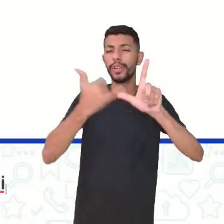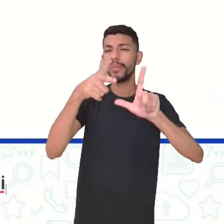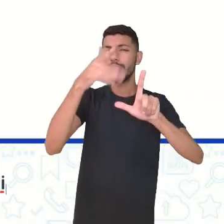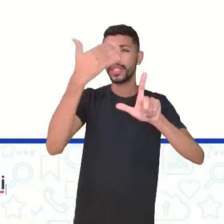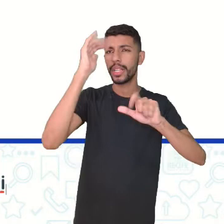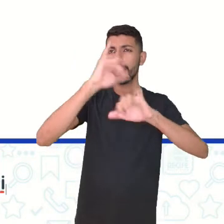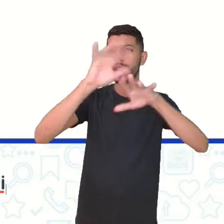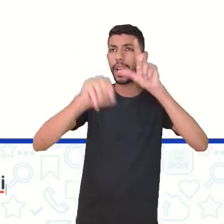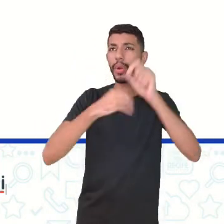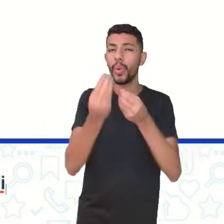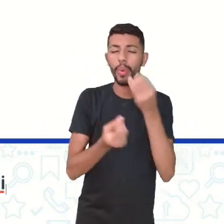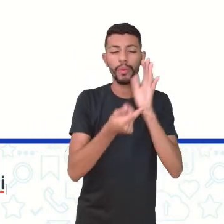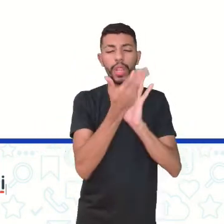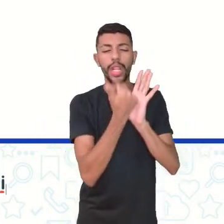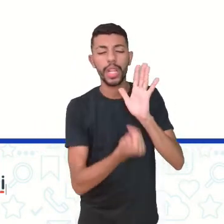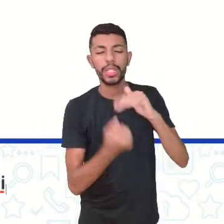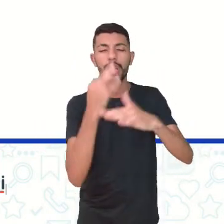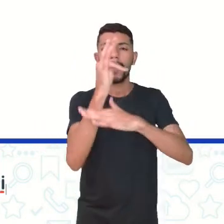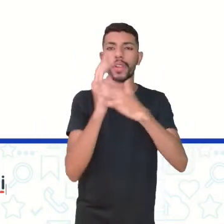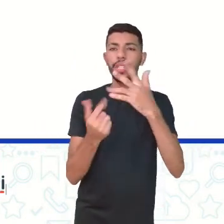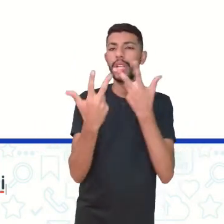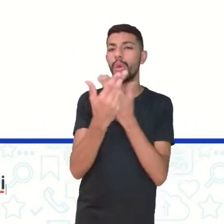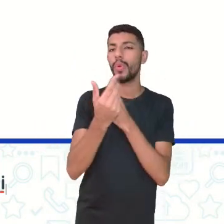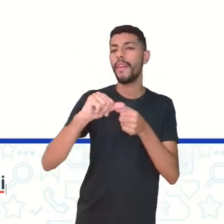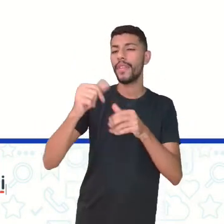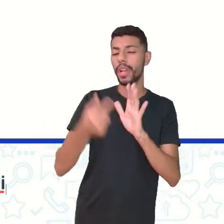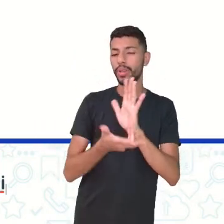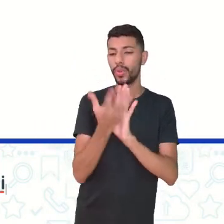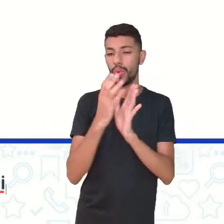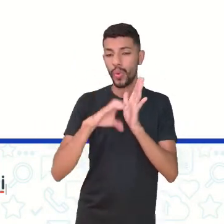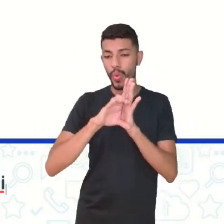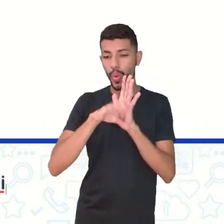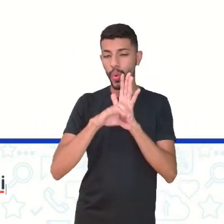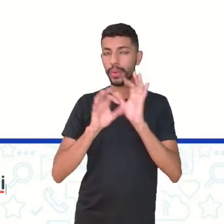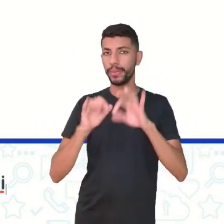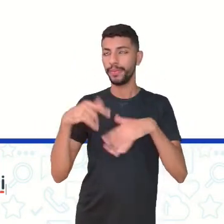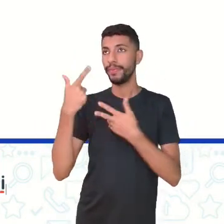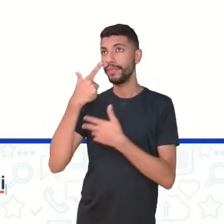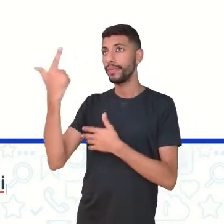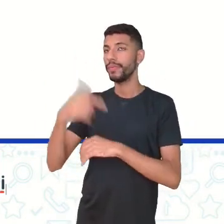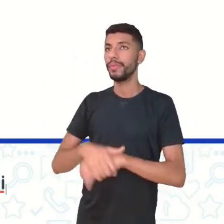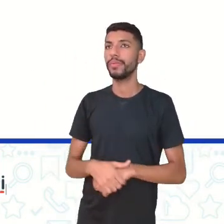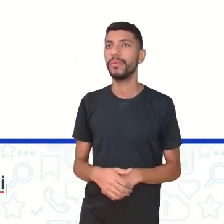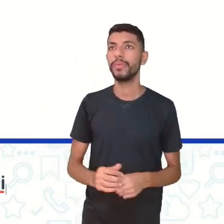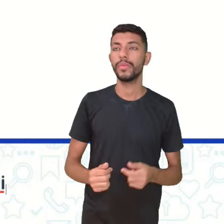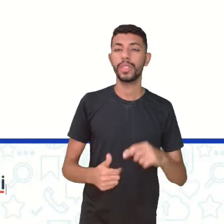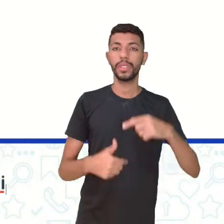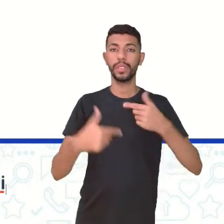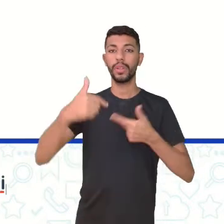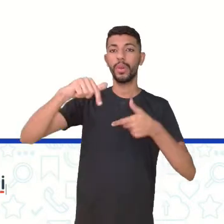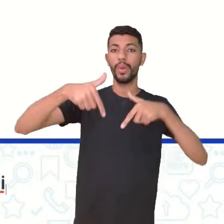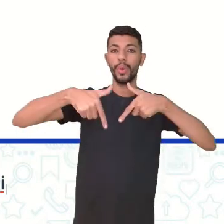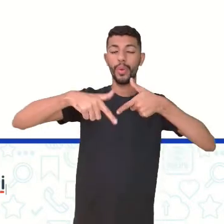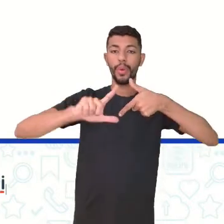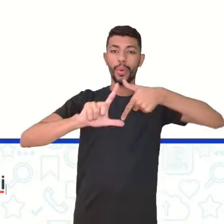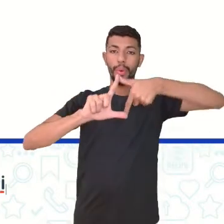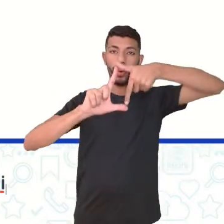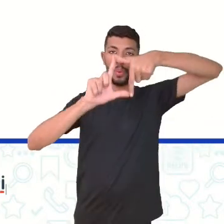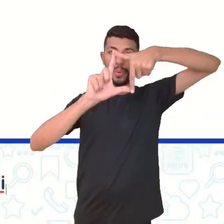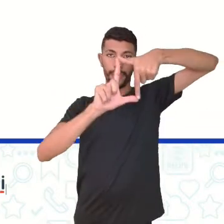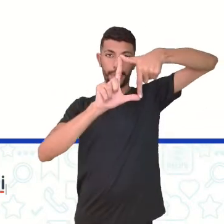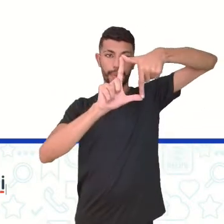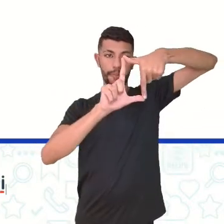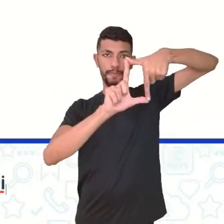aí as frações, como a gente faz lá na sua definição. Esse retângulo aí, ele